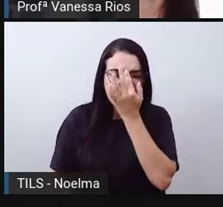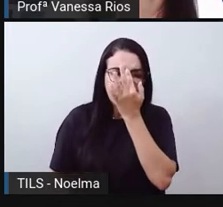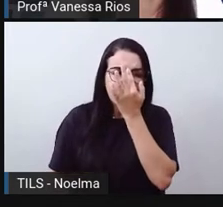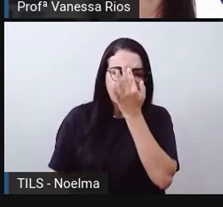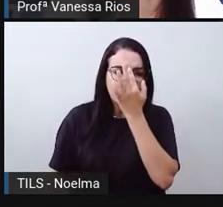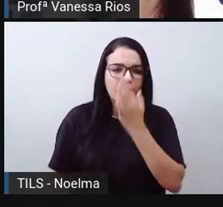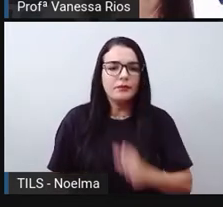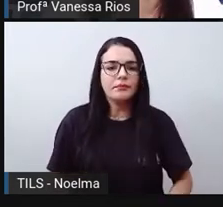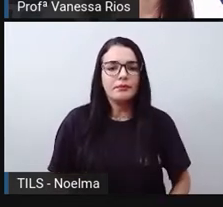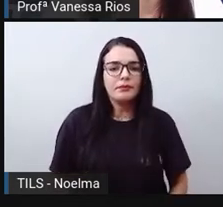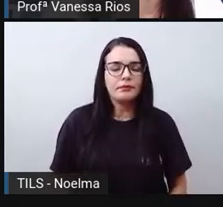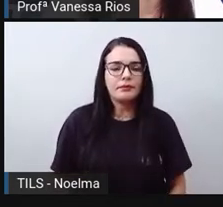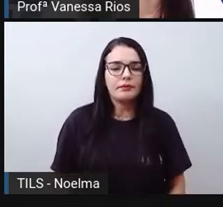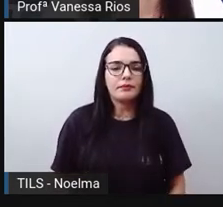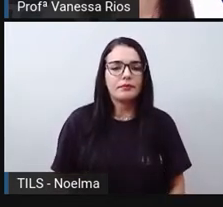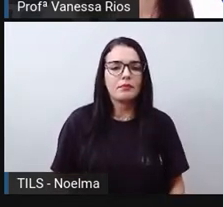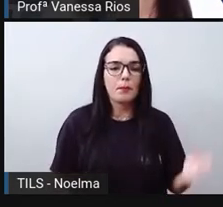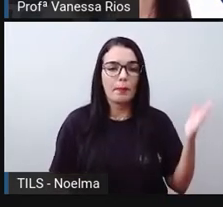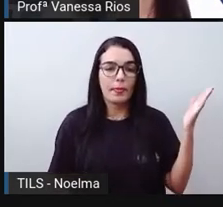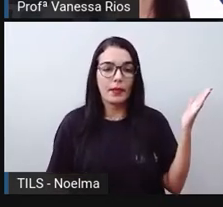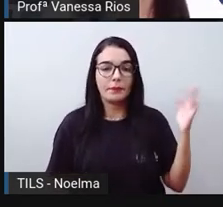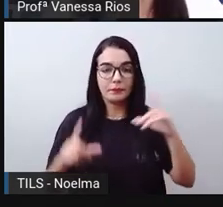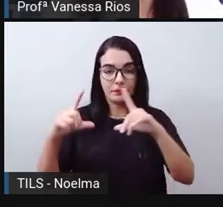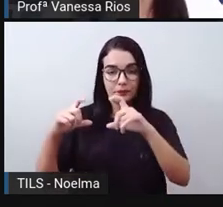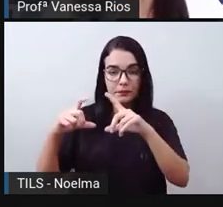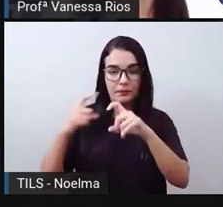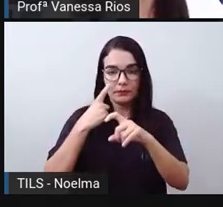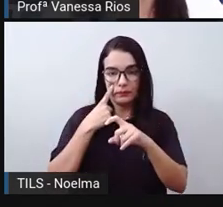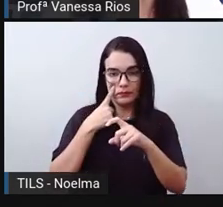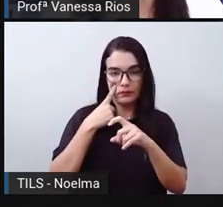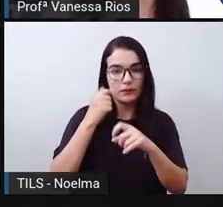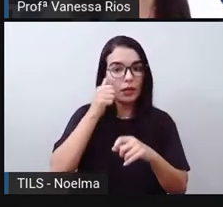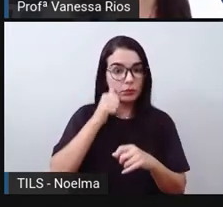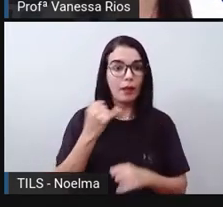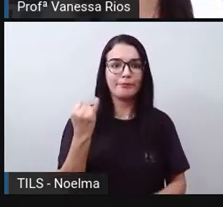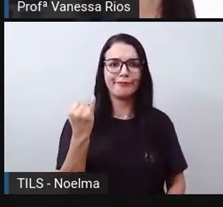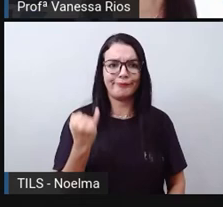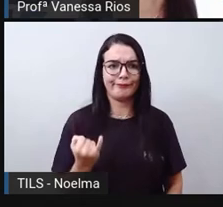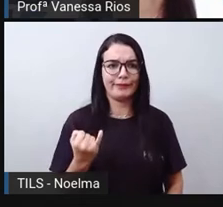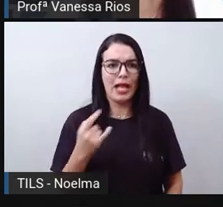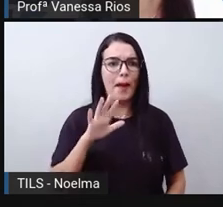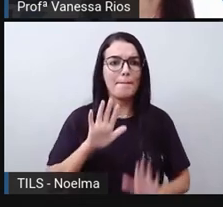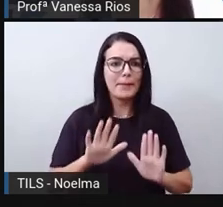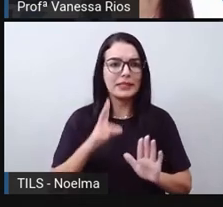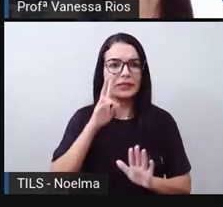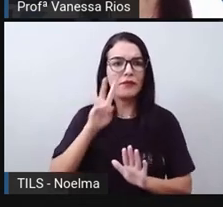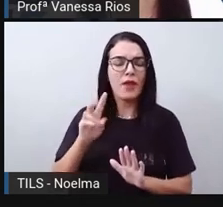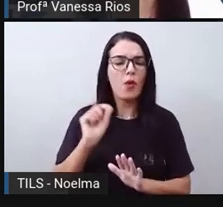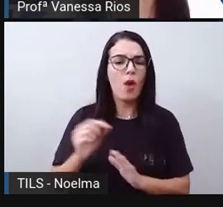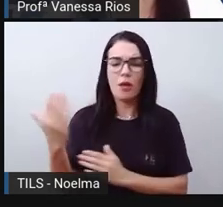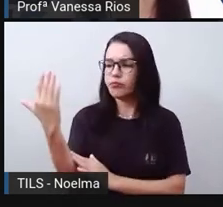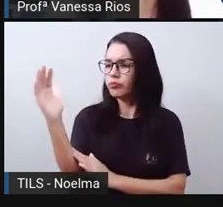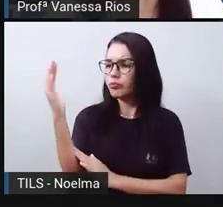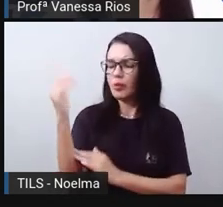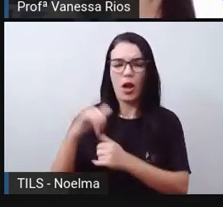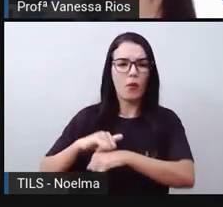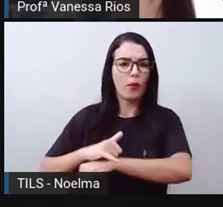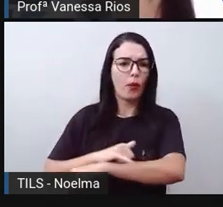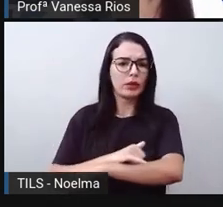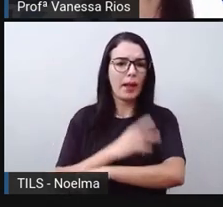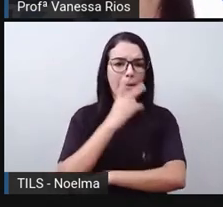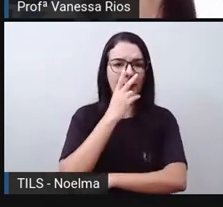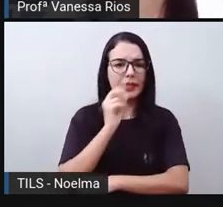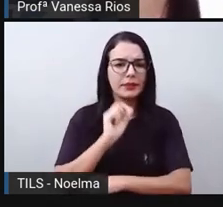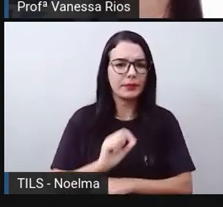este distúrbio. E aí a anorexia nervosa, olha só, pacientes diagnosticados com anorexia nervosa